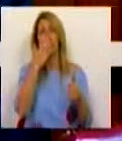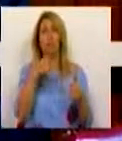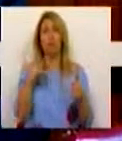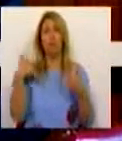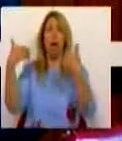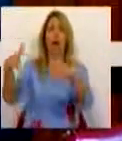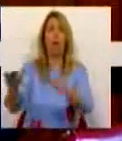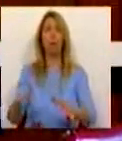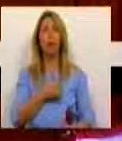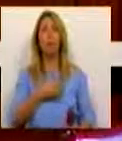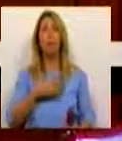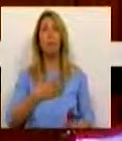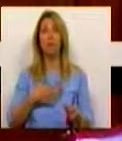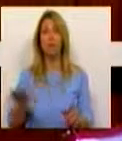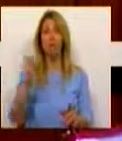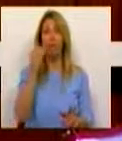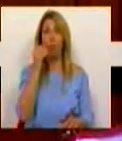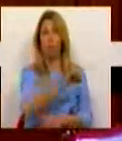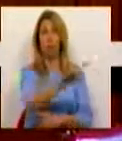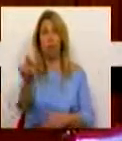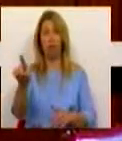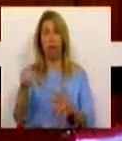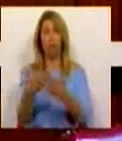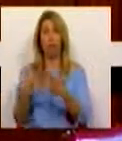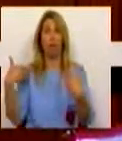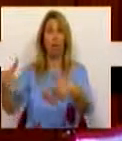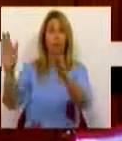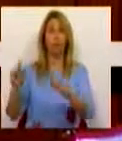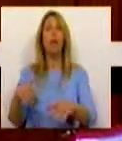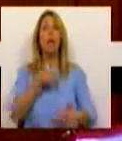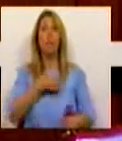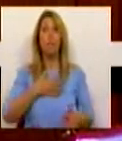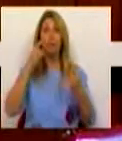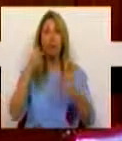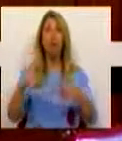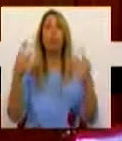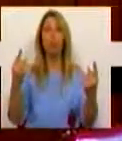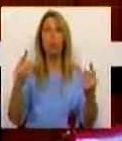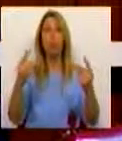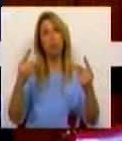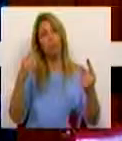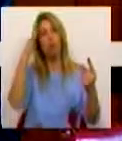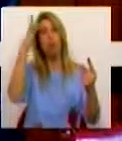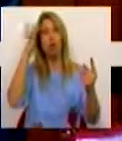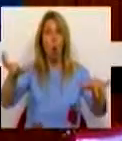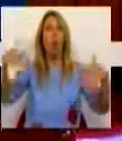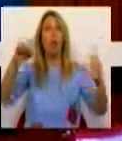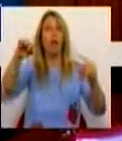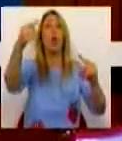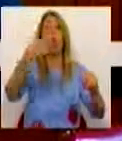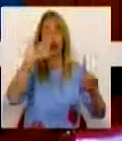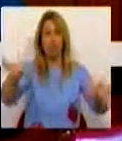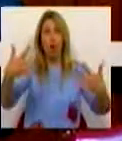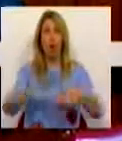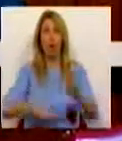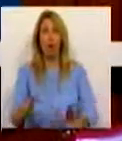E, de facto, da forma como abandonaram as empresas públicas é de imaginar que qualquer um outro possa fazer melhor. Digam-me que